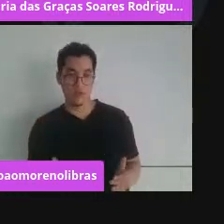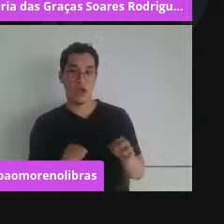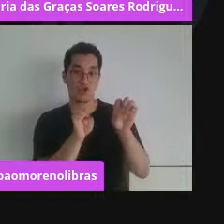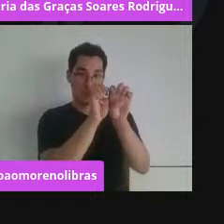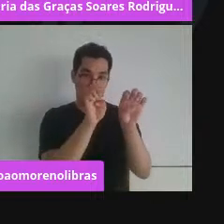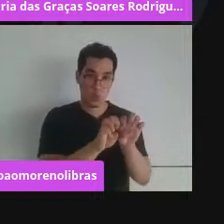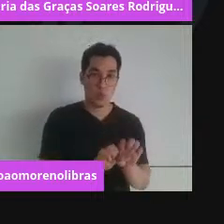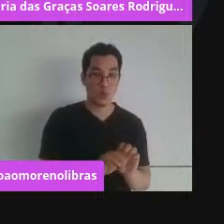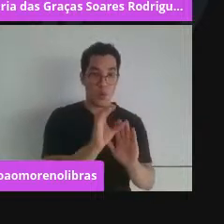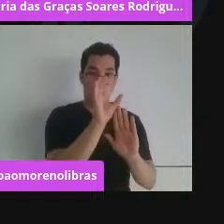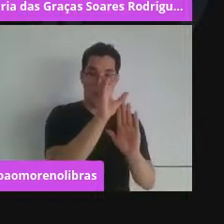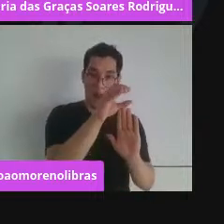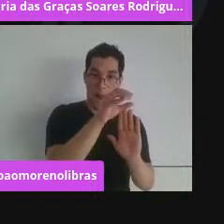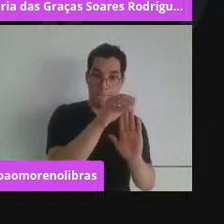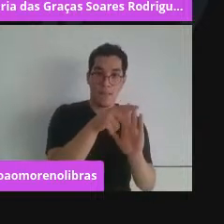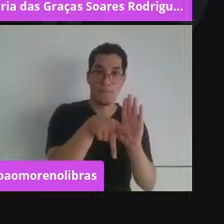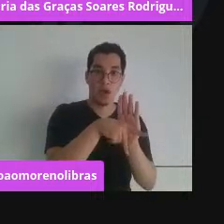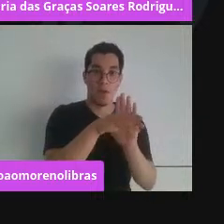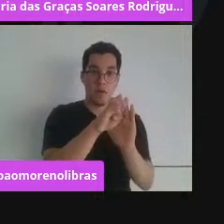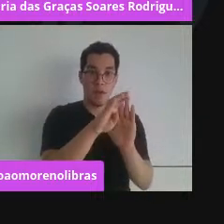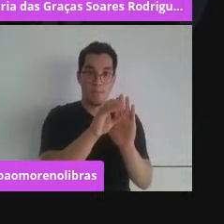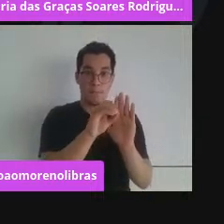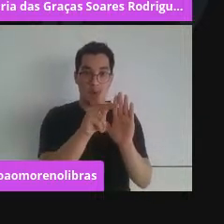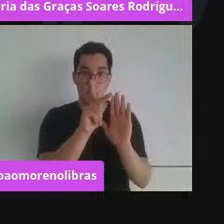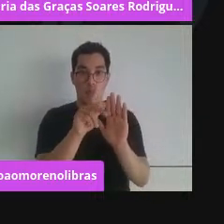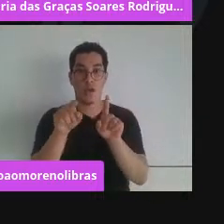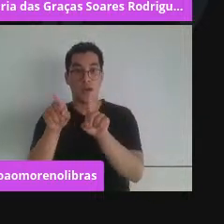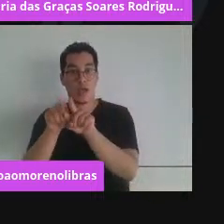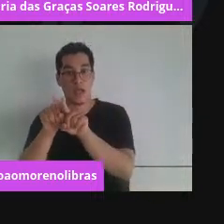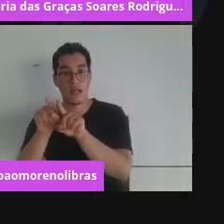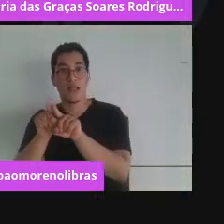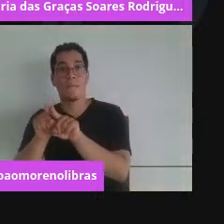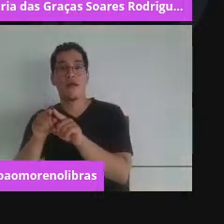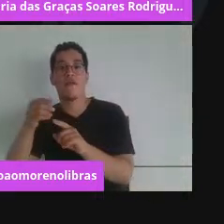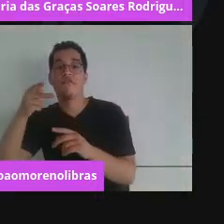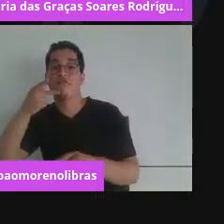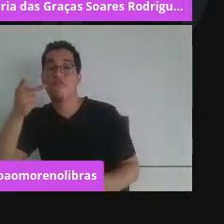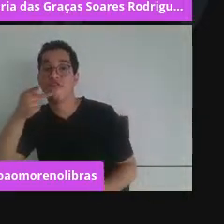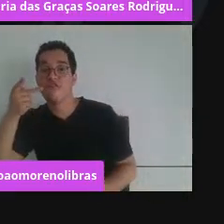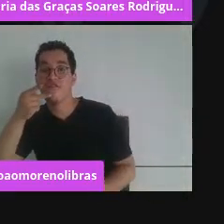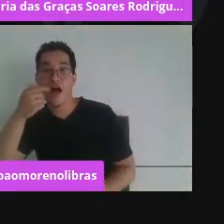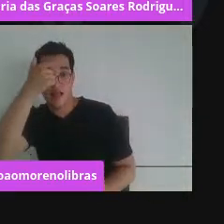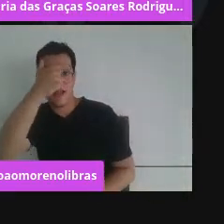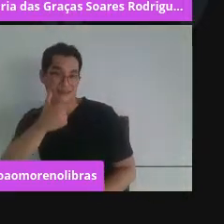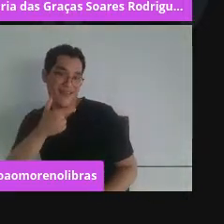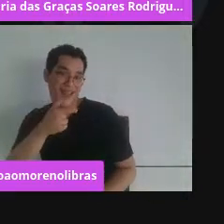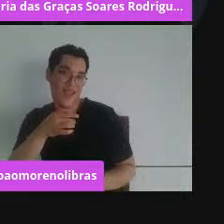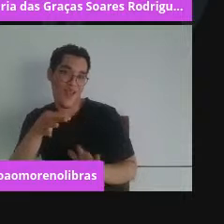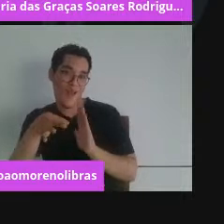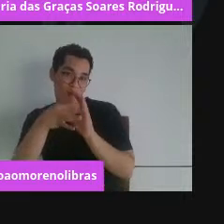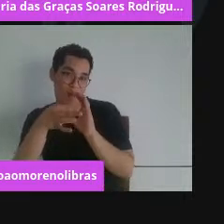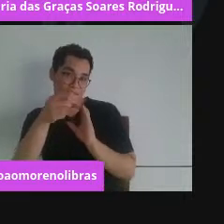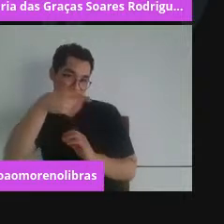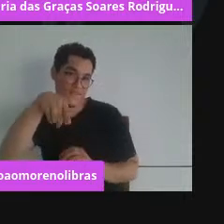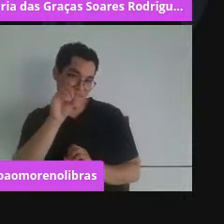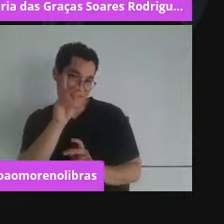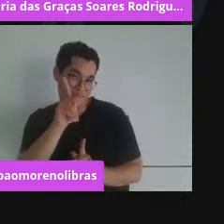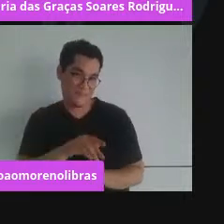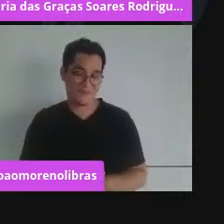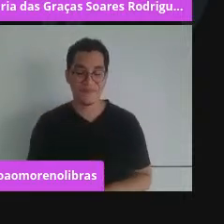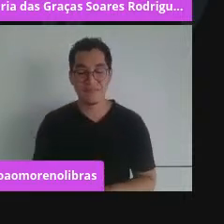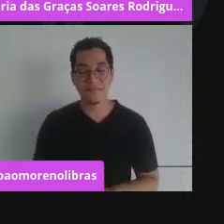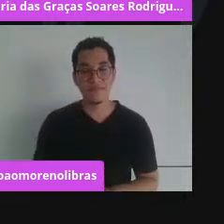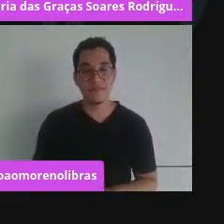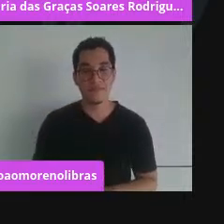capítulos desse book e as palavras de Jean-Michel Adam, que acabo de citar. O plano de texto dos capítulos é